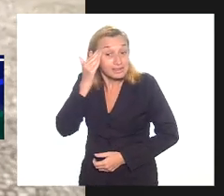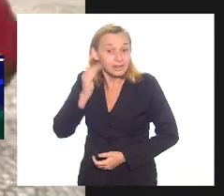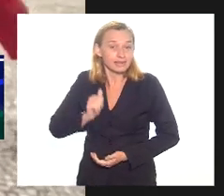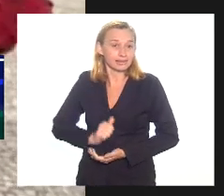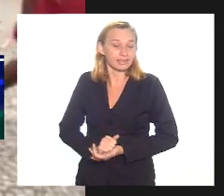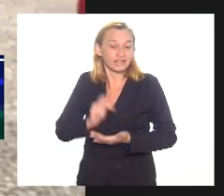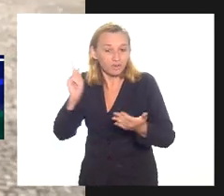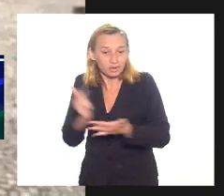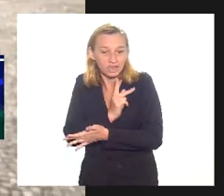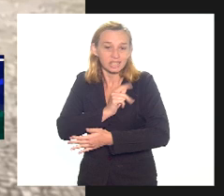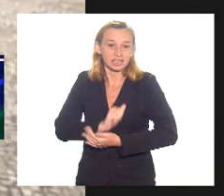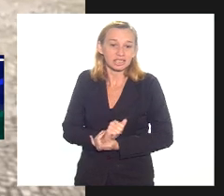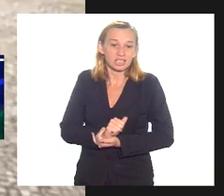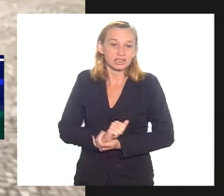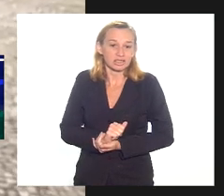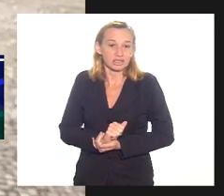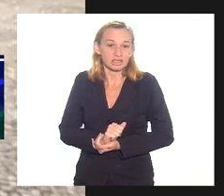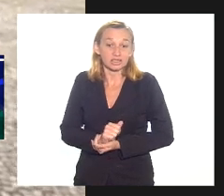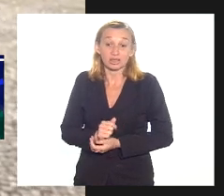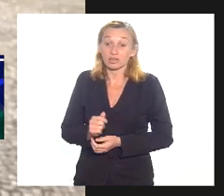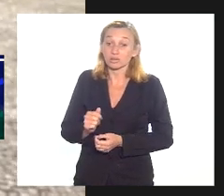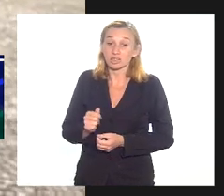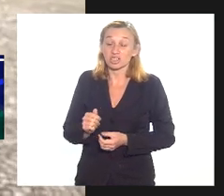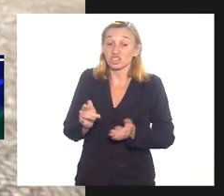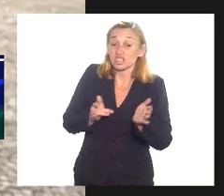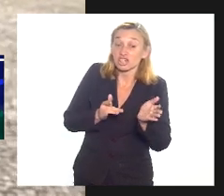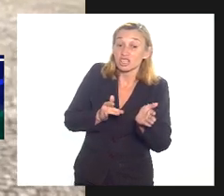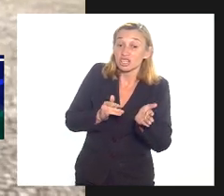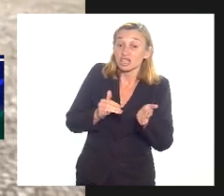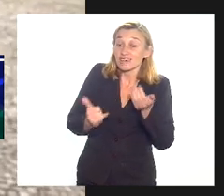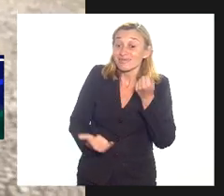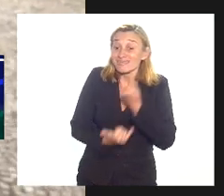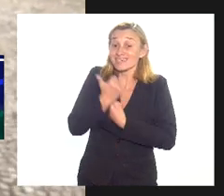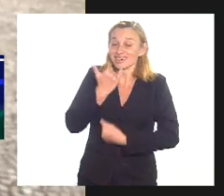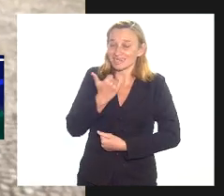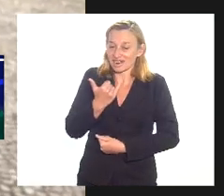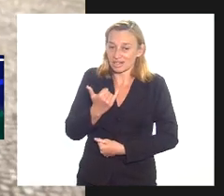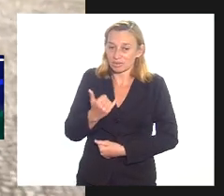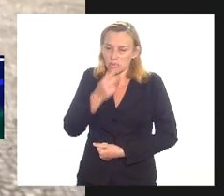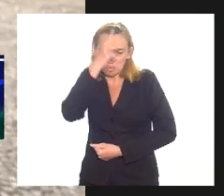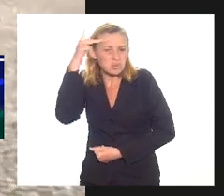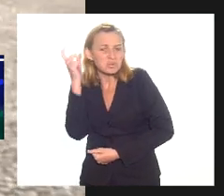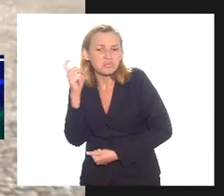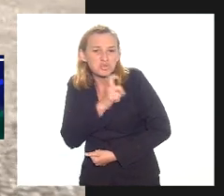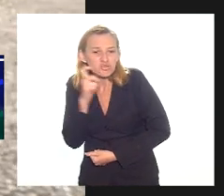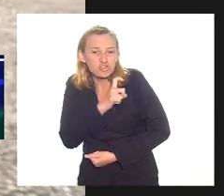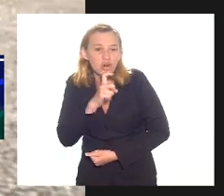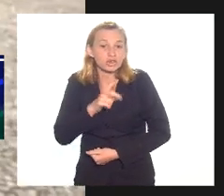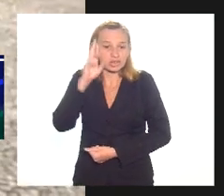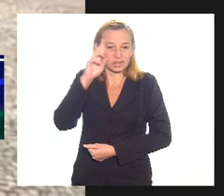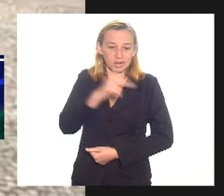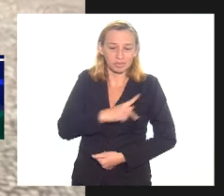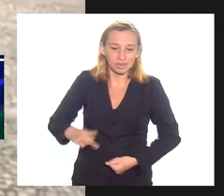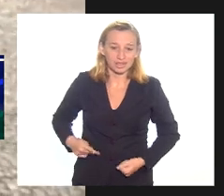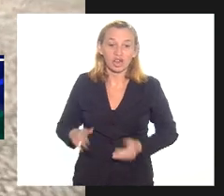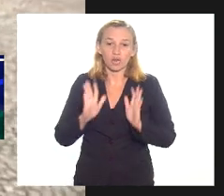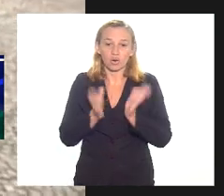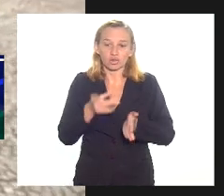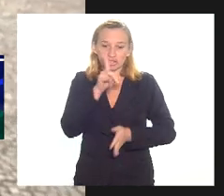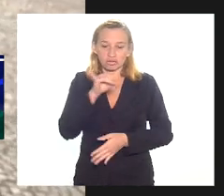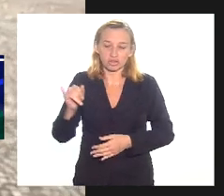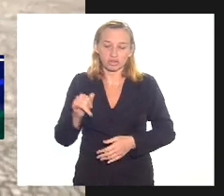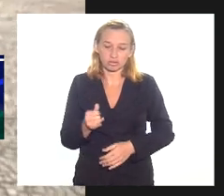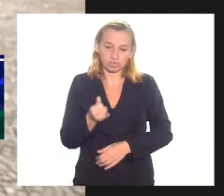está acontecendo e não seja ludibriado por um discurso progressista e mentiroso. Senhora presidente, hoje é um dia de